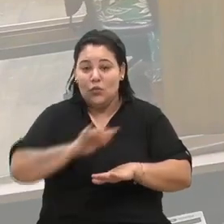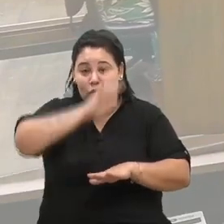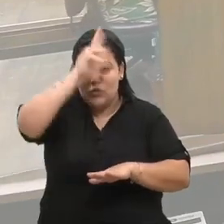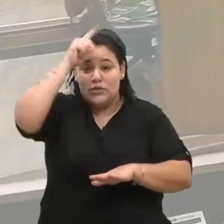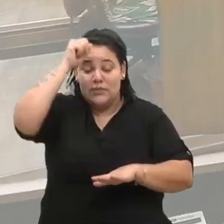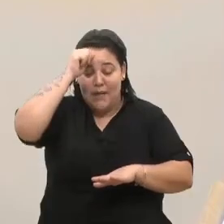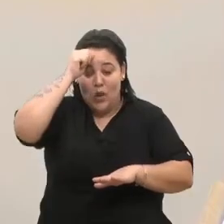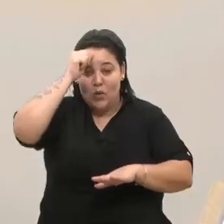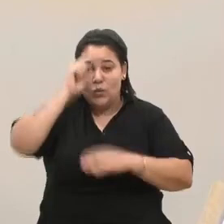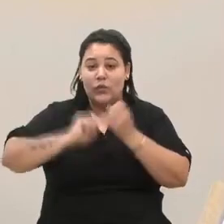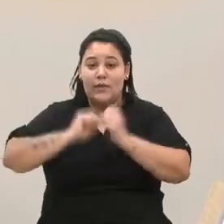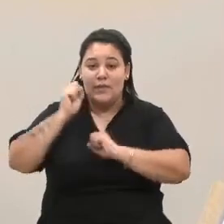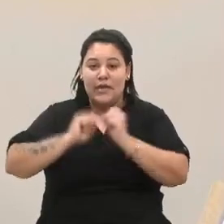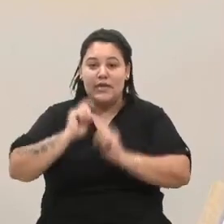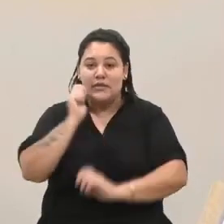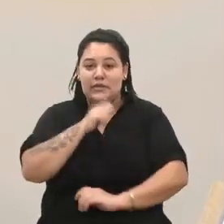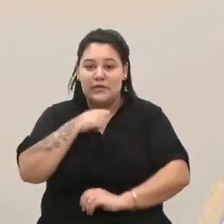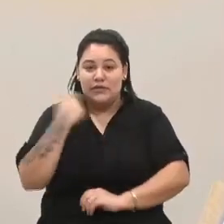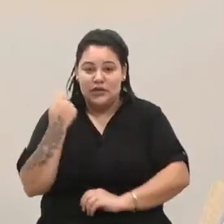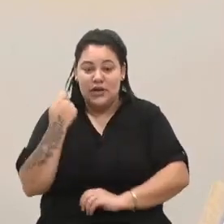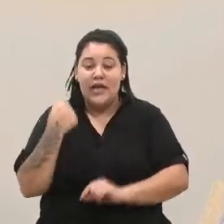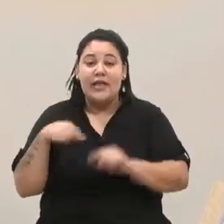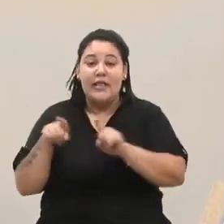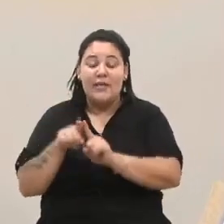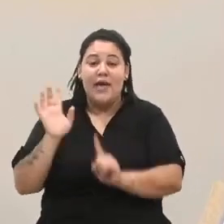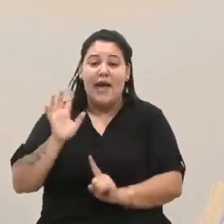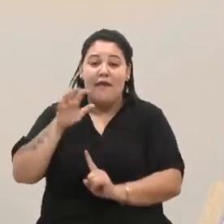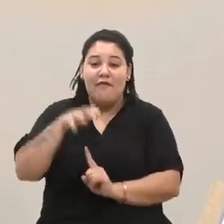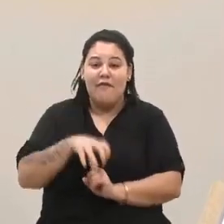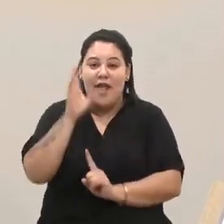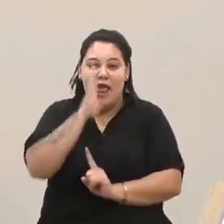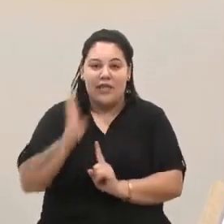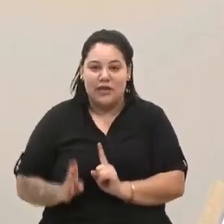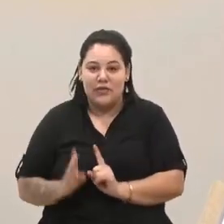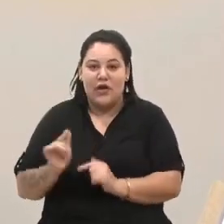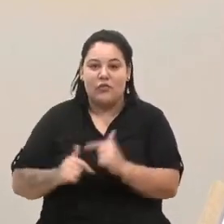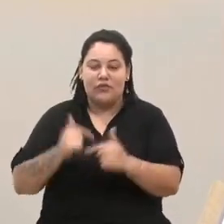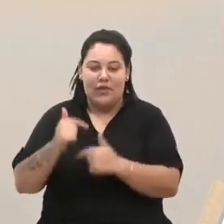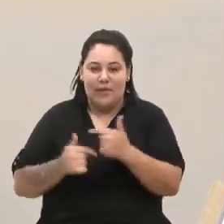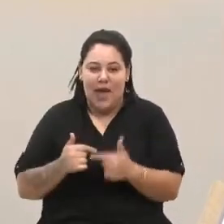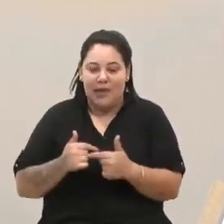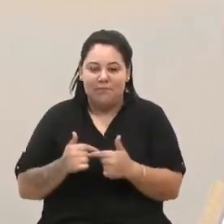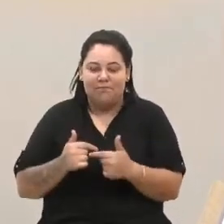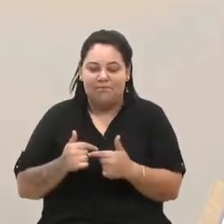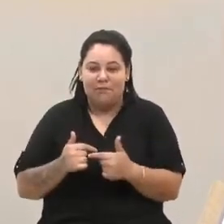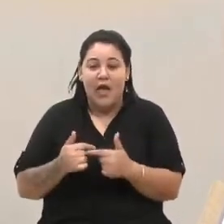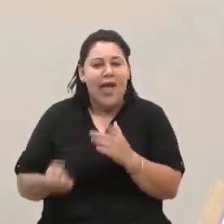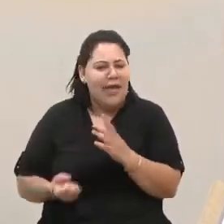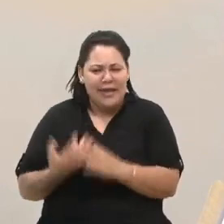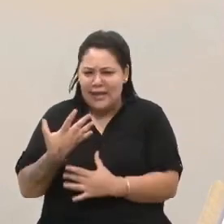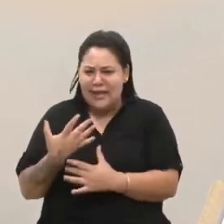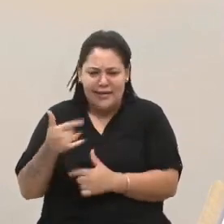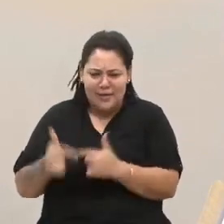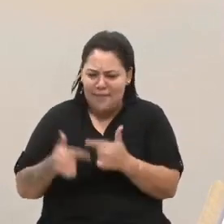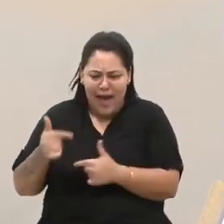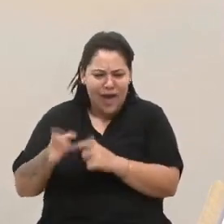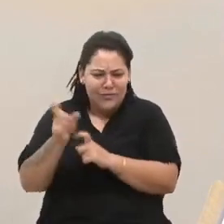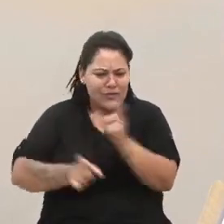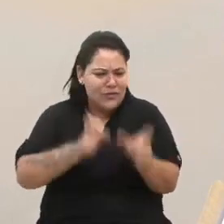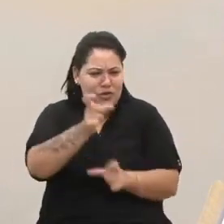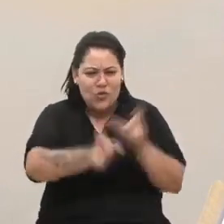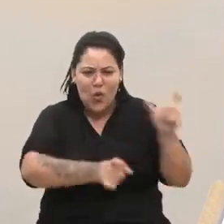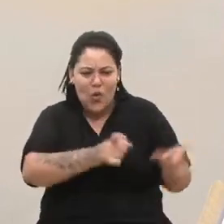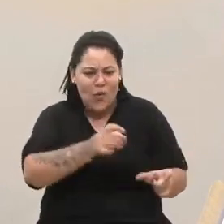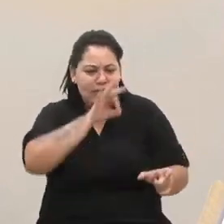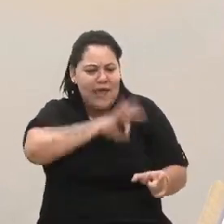Municipal da Indústria Cervejeira e a Feira Nacional da Indústria. Gera emprego, renda, nos